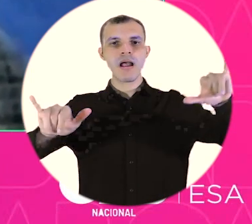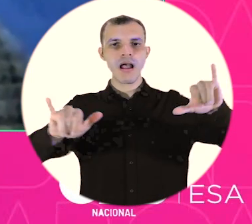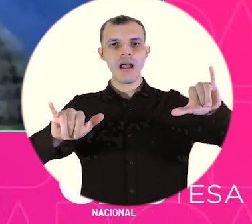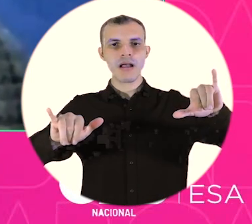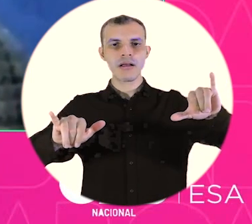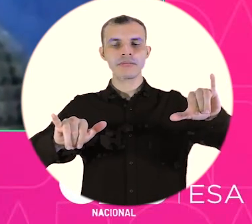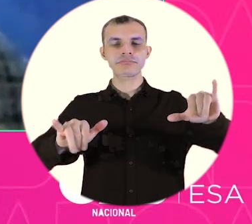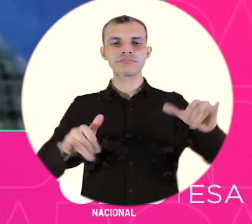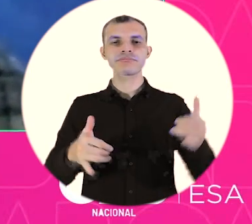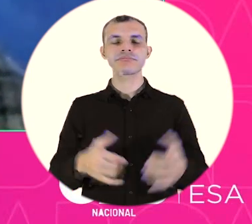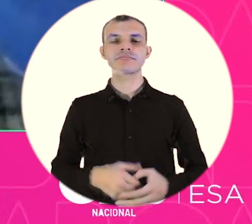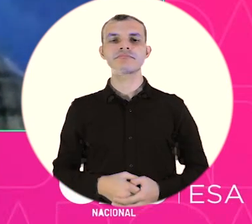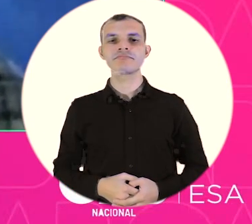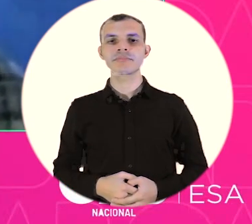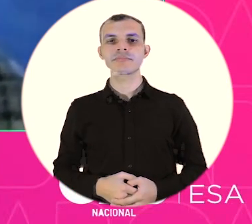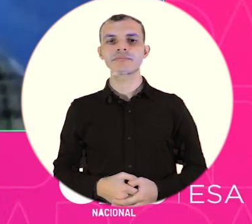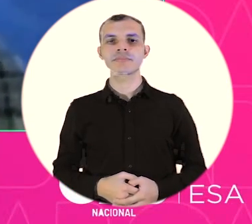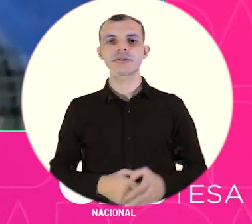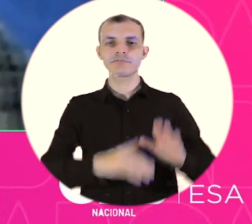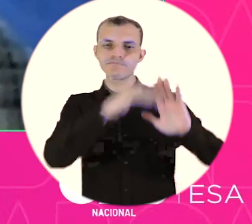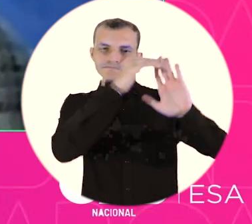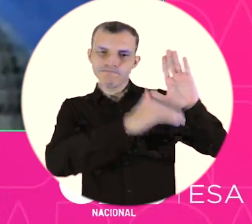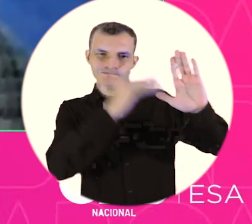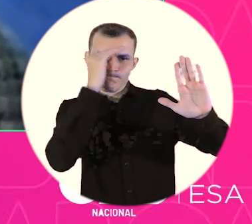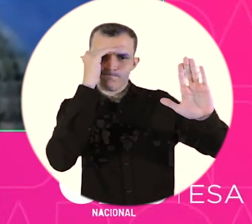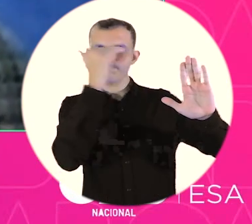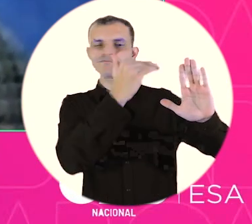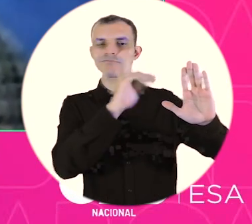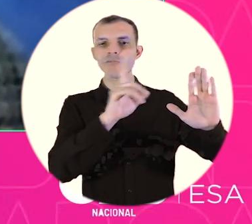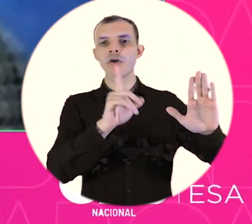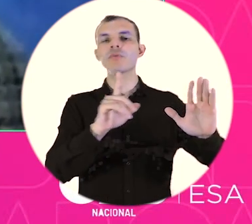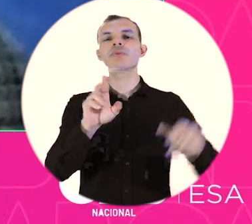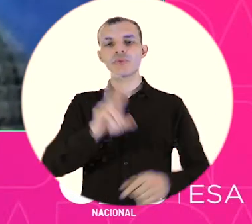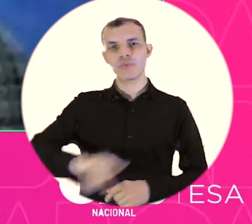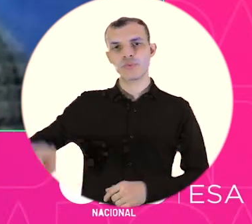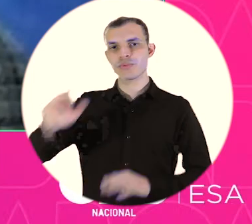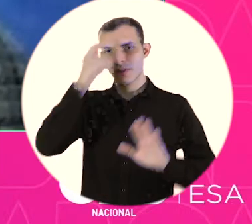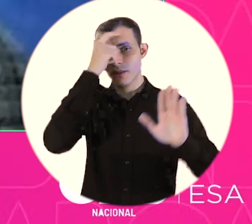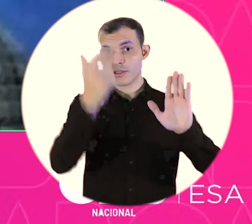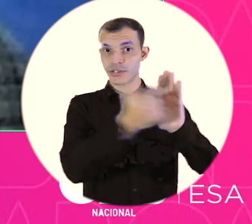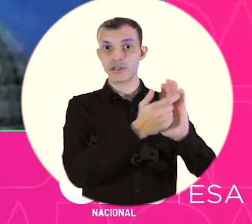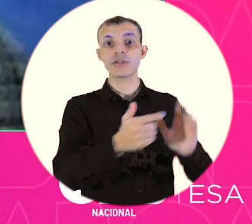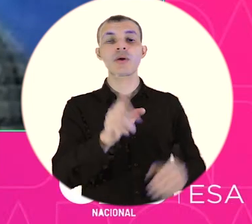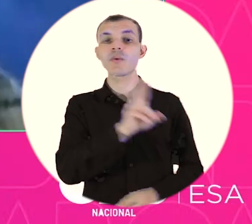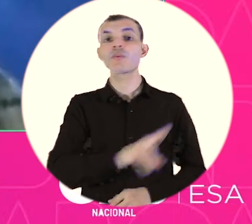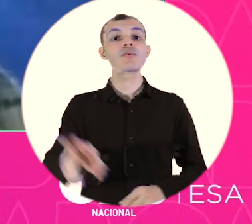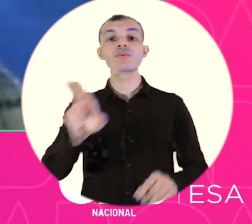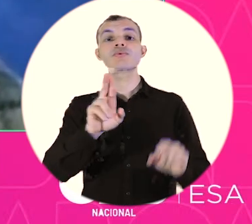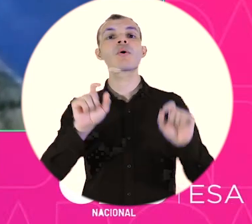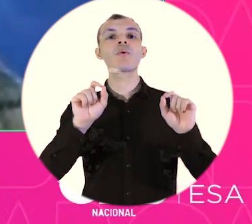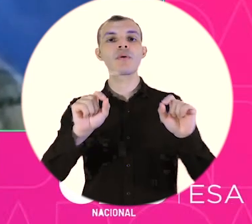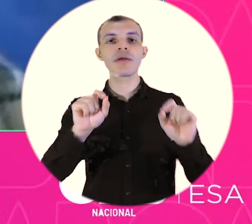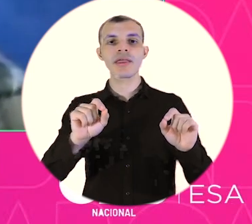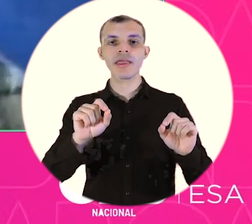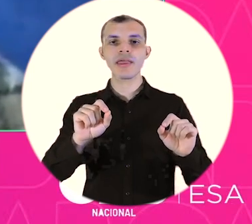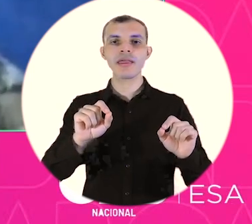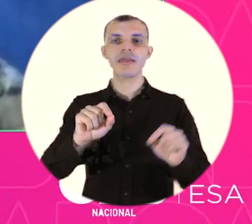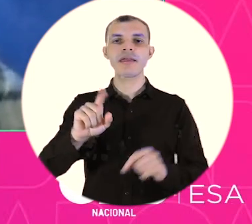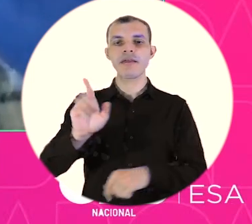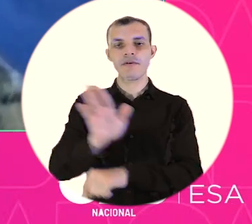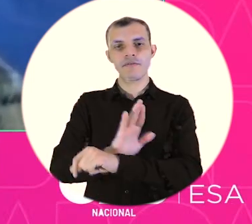propaganda irregular pela utilização da inteligência artificial. Então, utilizou de